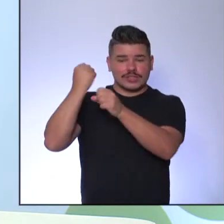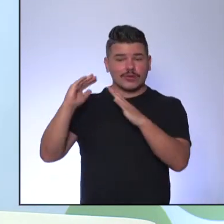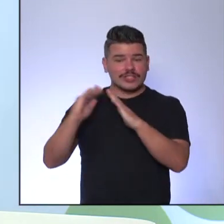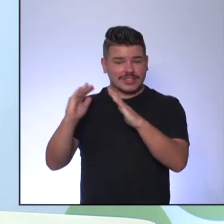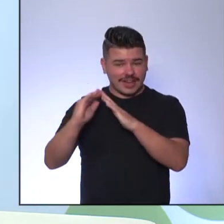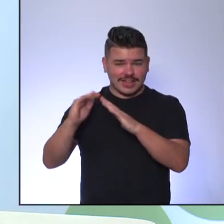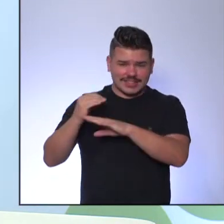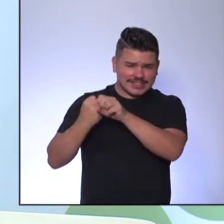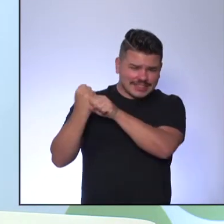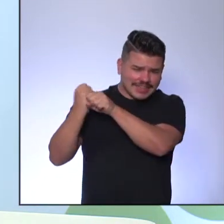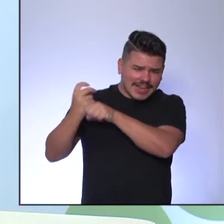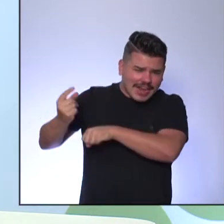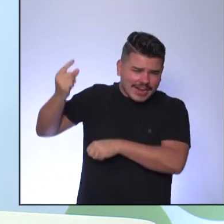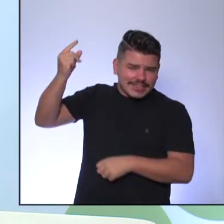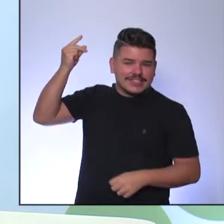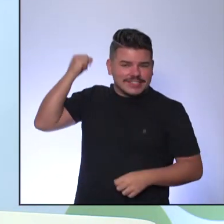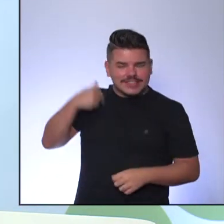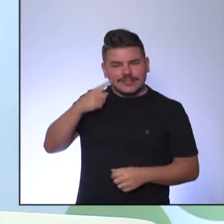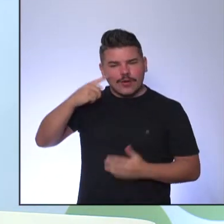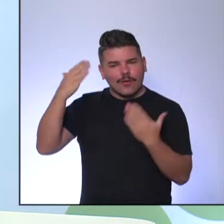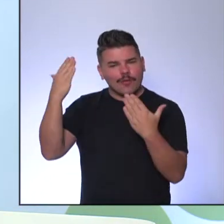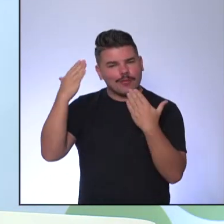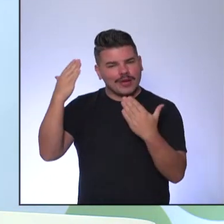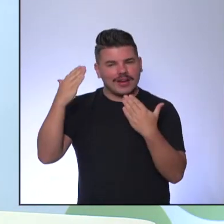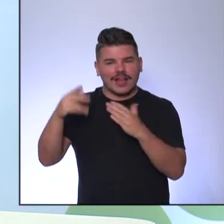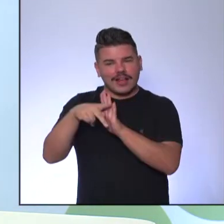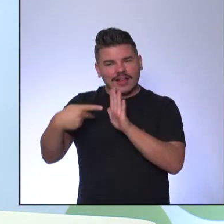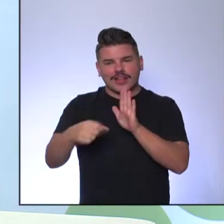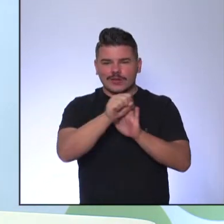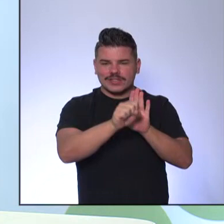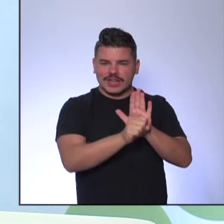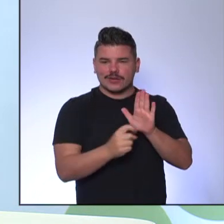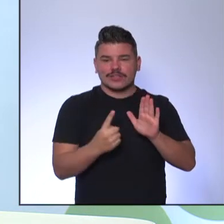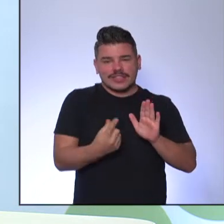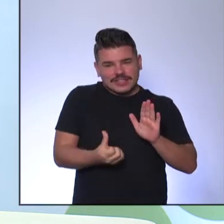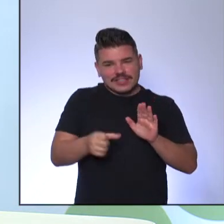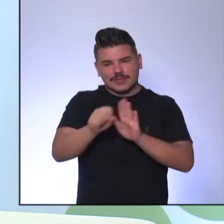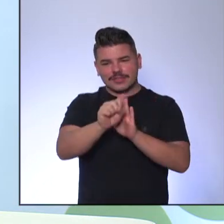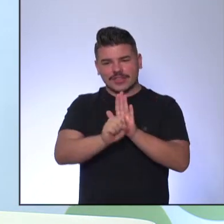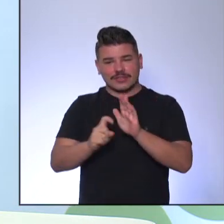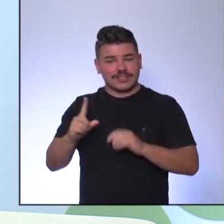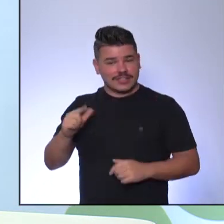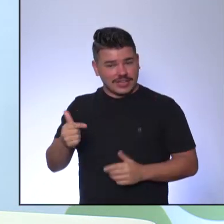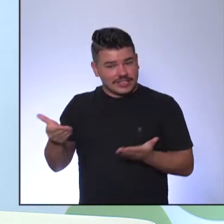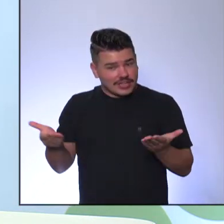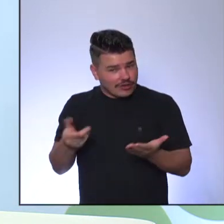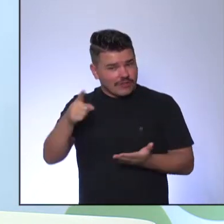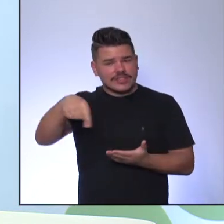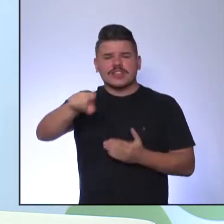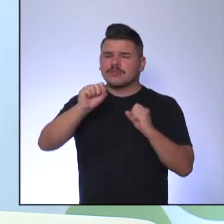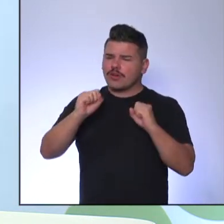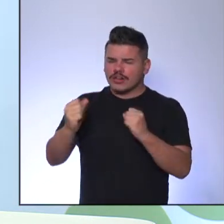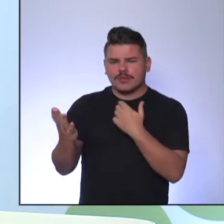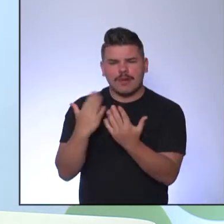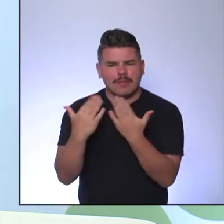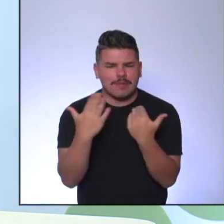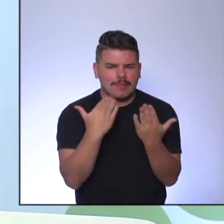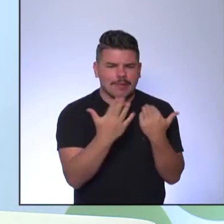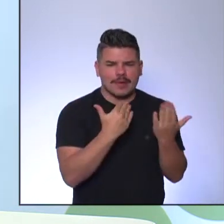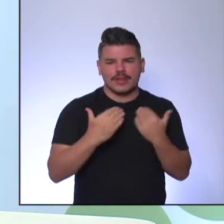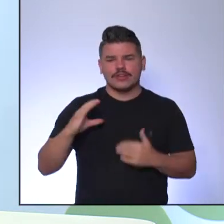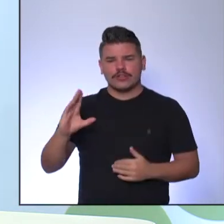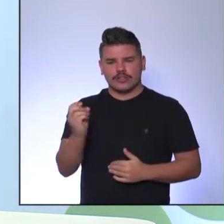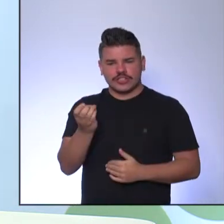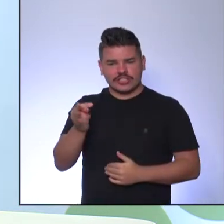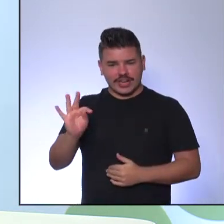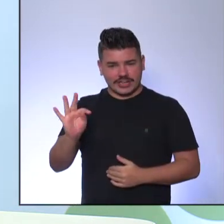gente dividir. Nós vamos deixar aberto aí para vocês 3 minutinhos. Coloquem aí no chat as contribuições ou até mesmo questionamentos